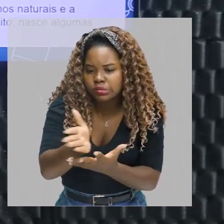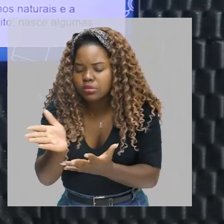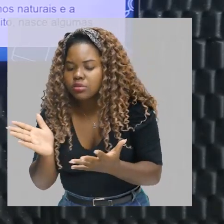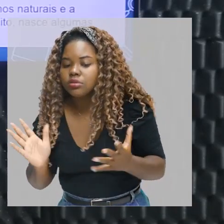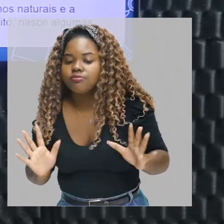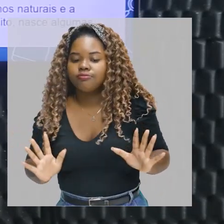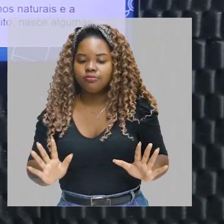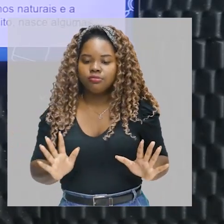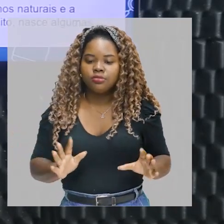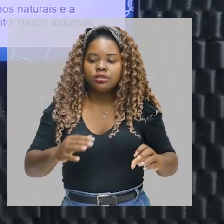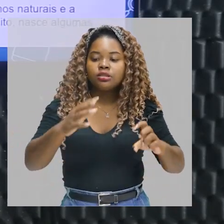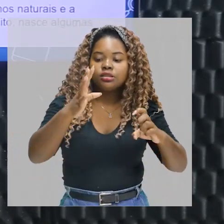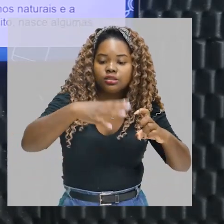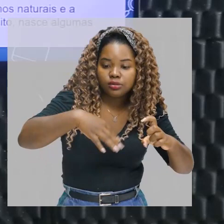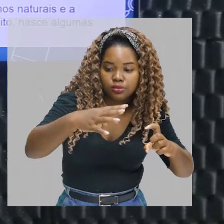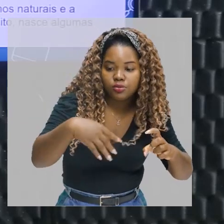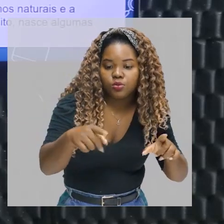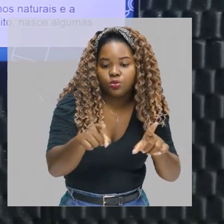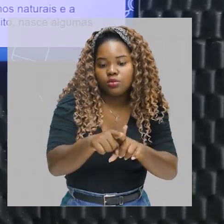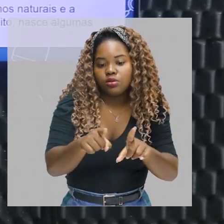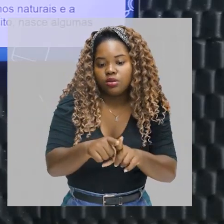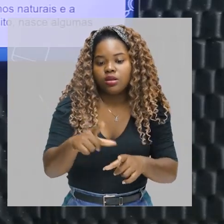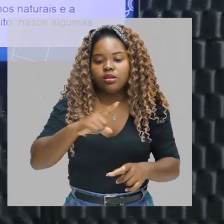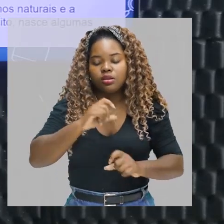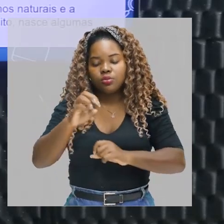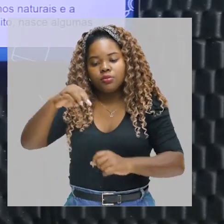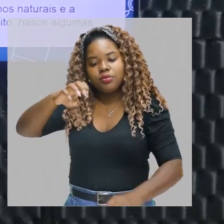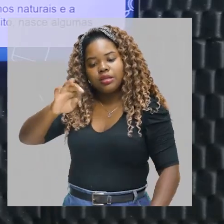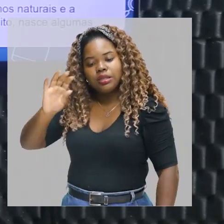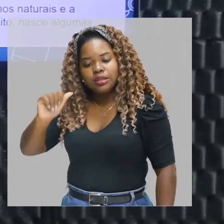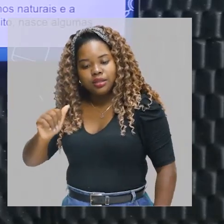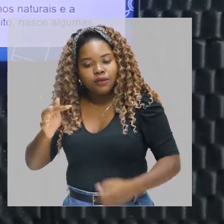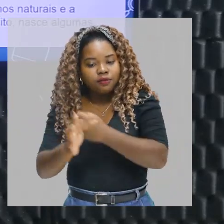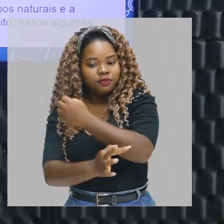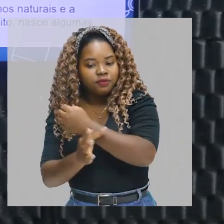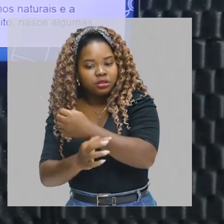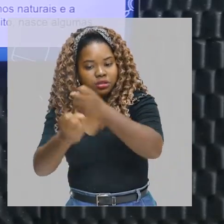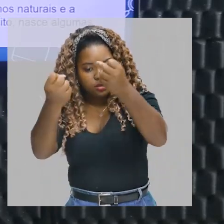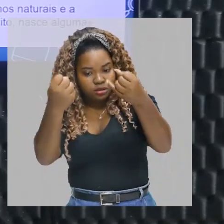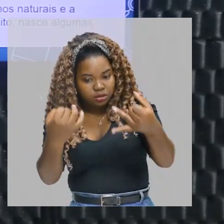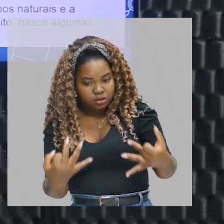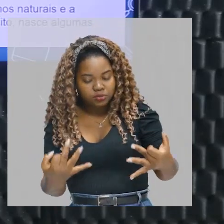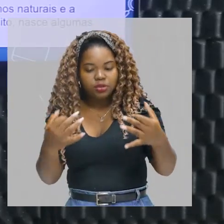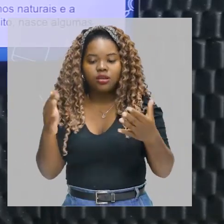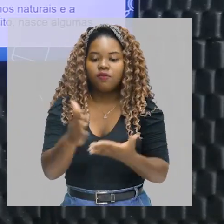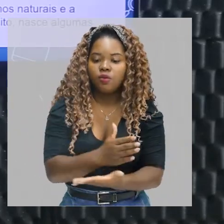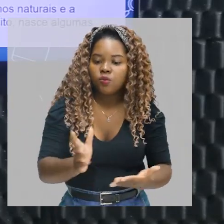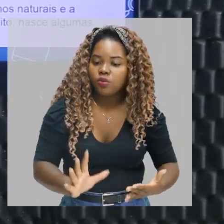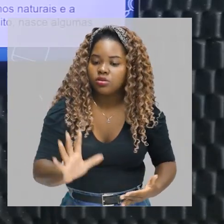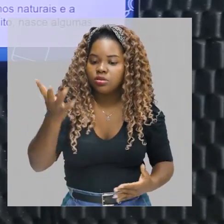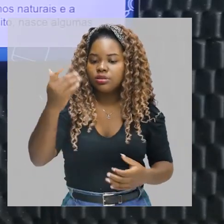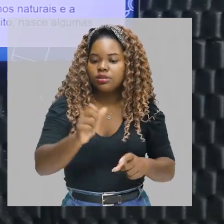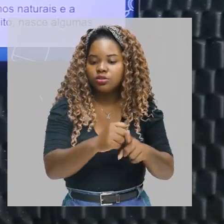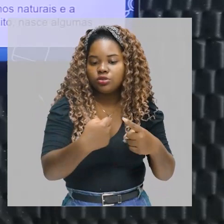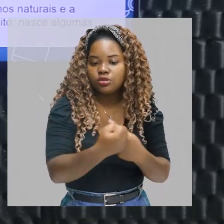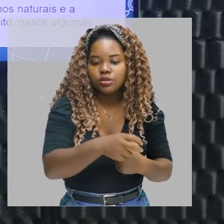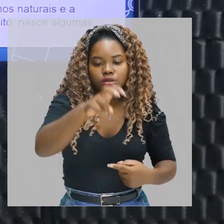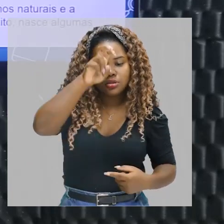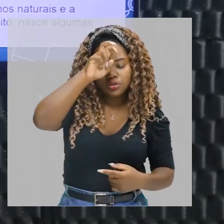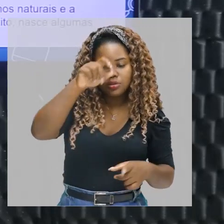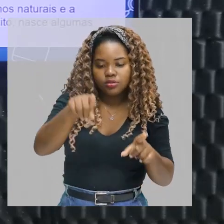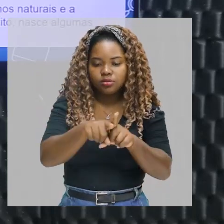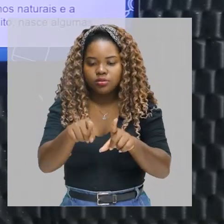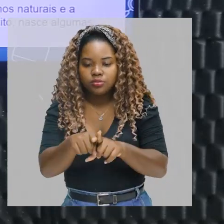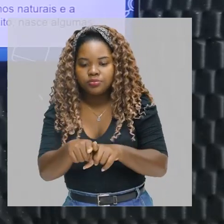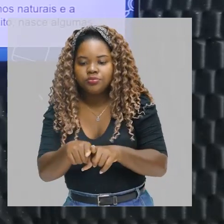nós temos a metafísica que explicava alguns fenômenos. A sociedade egípcia, né, e a